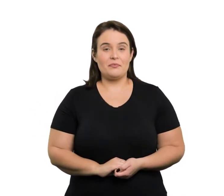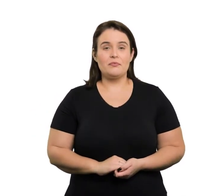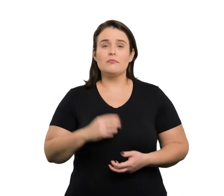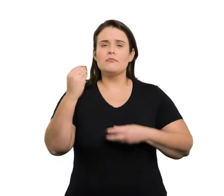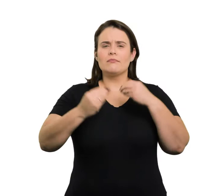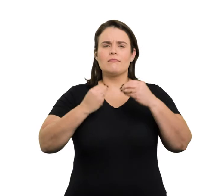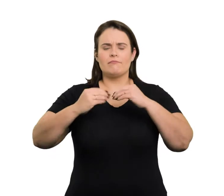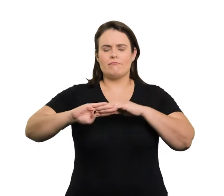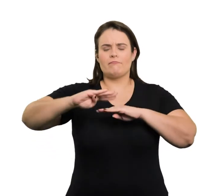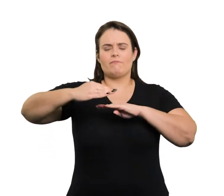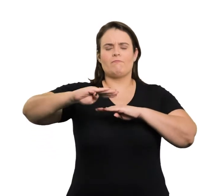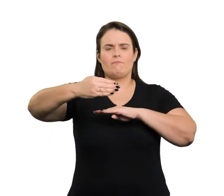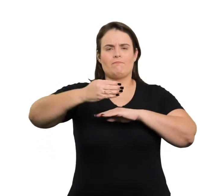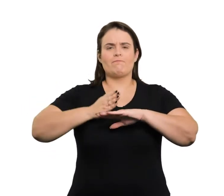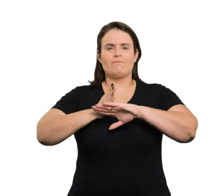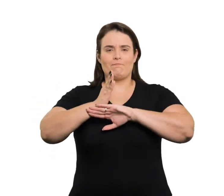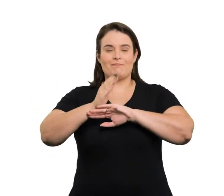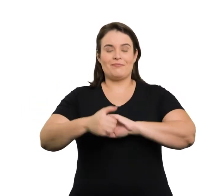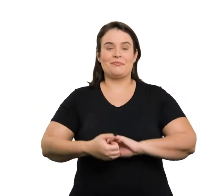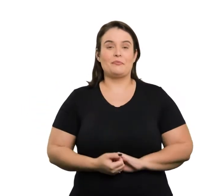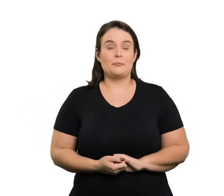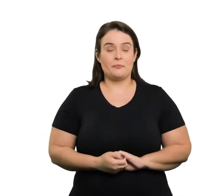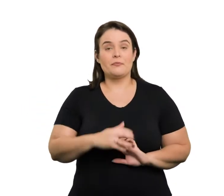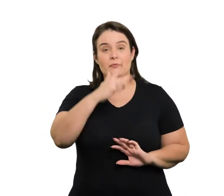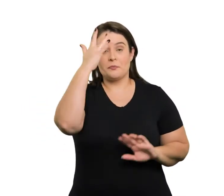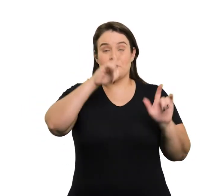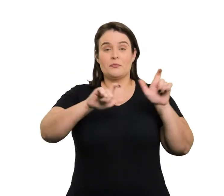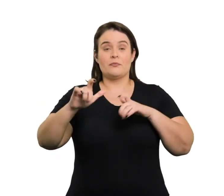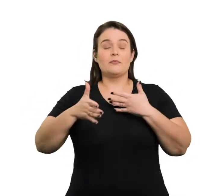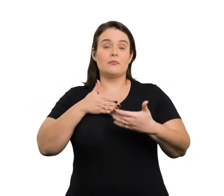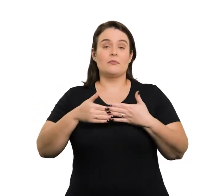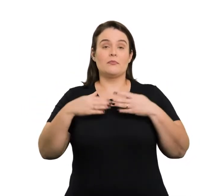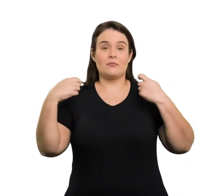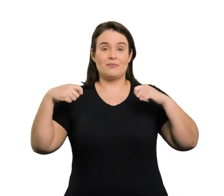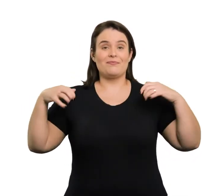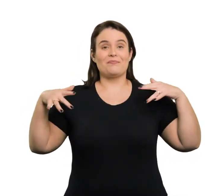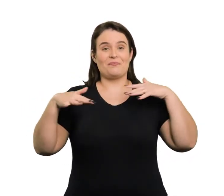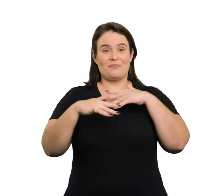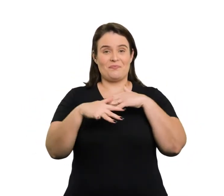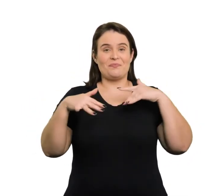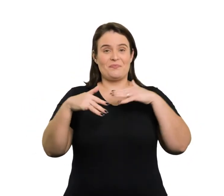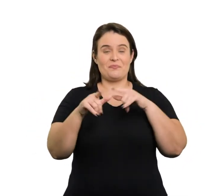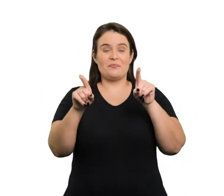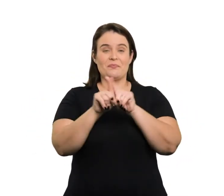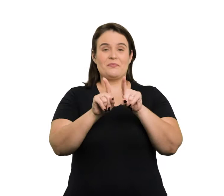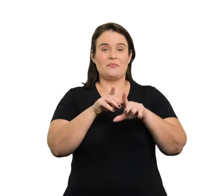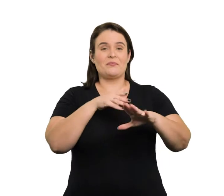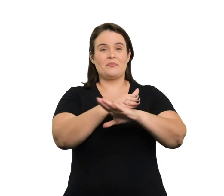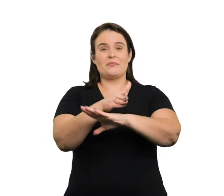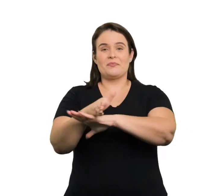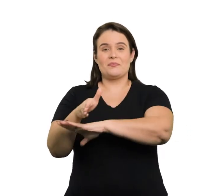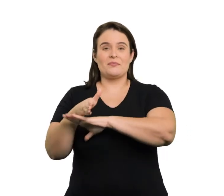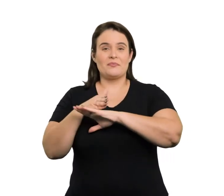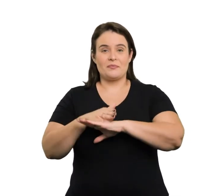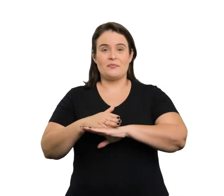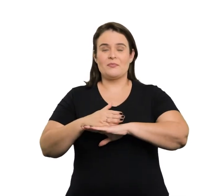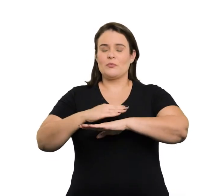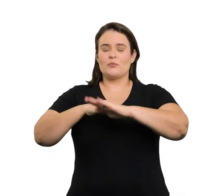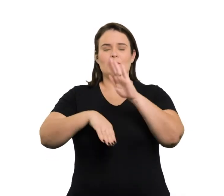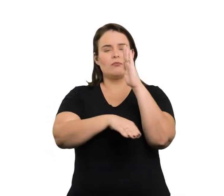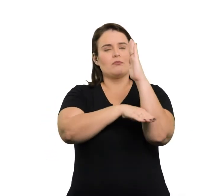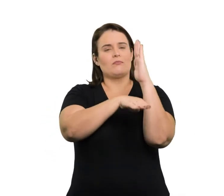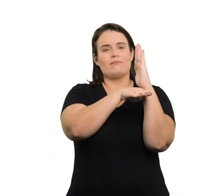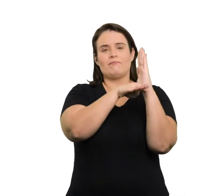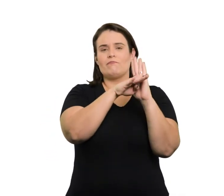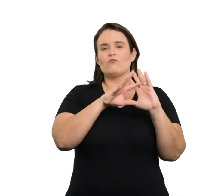Como vencer desníveis? Qualquer pessoa tem que ter garantida sua movimentação e acesso a todos